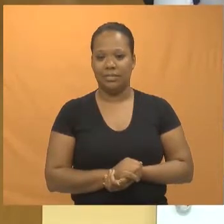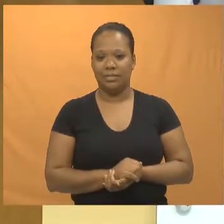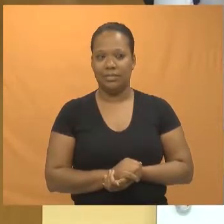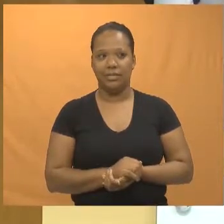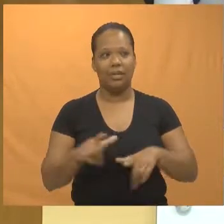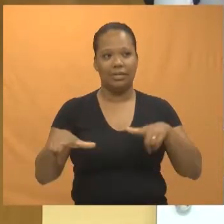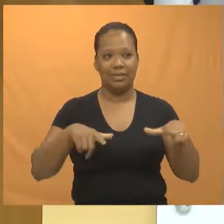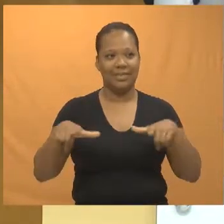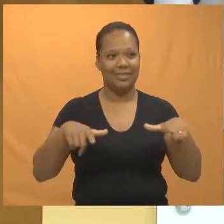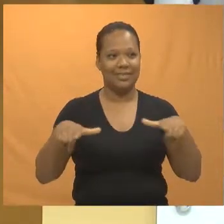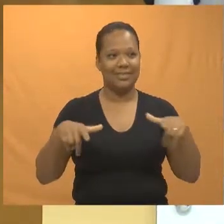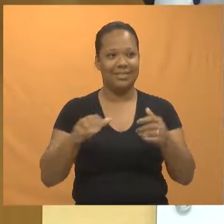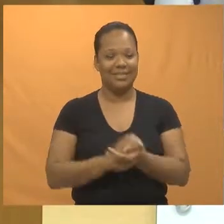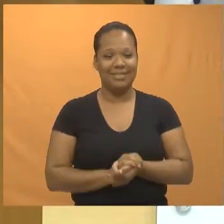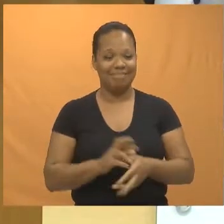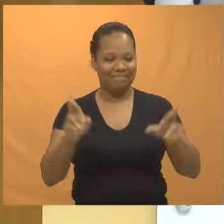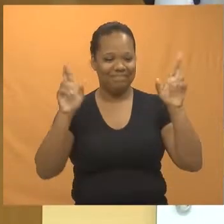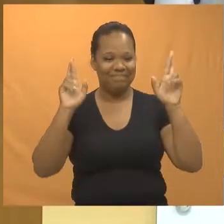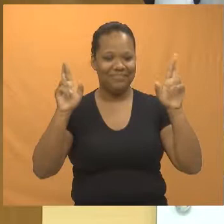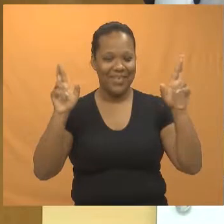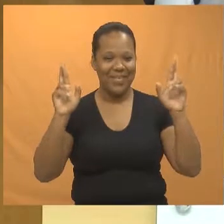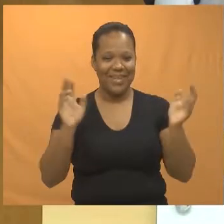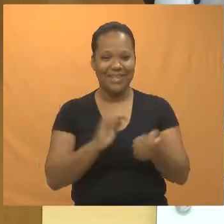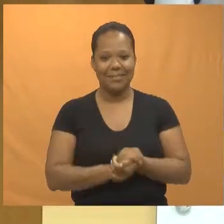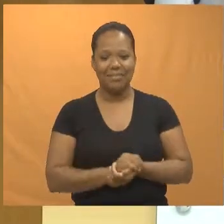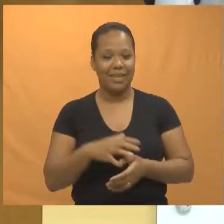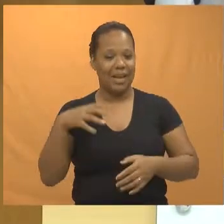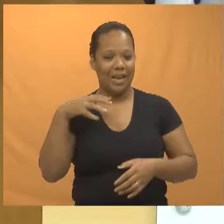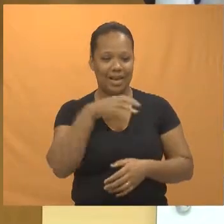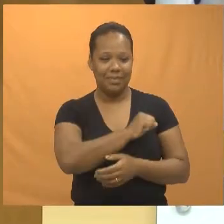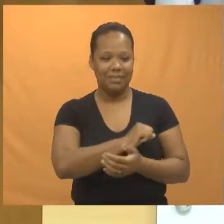coisa acontecer. Então, né, esperamos aí, né, agilizar,